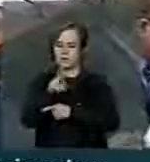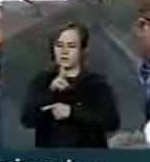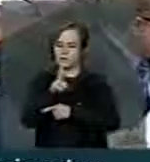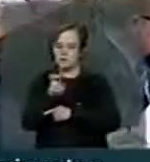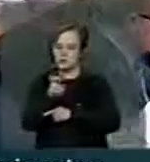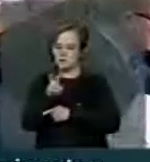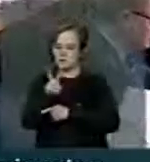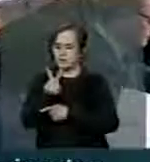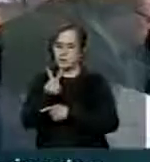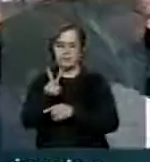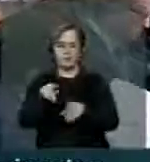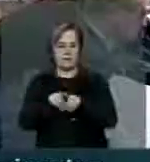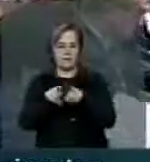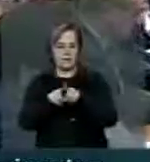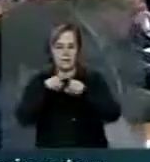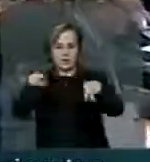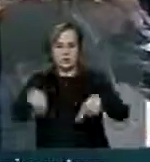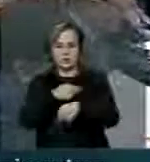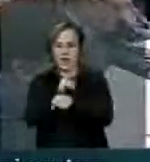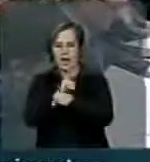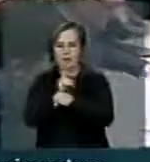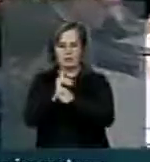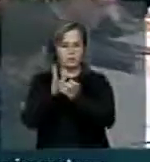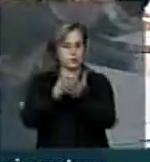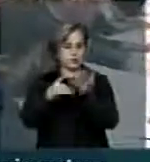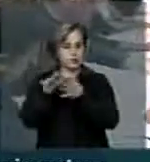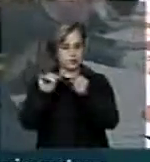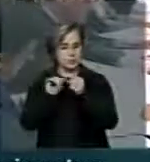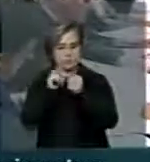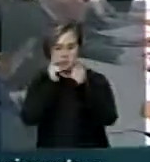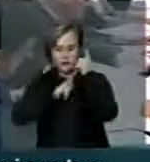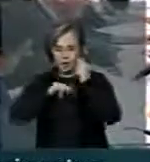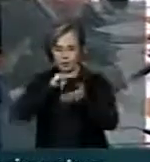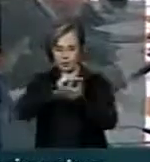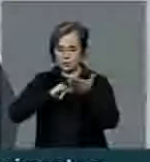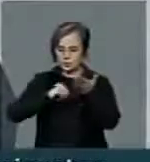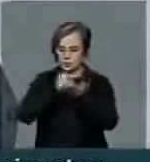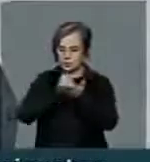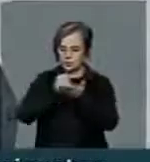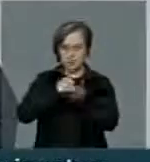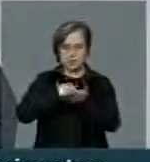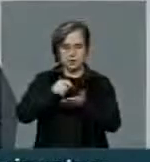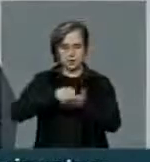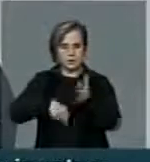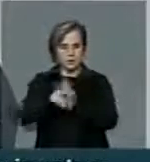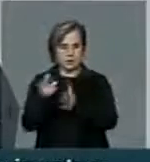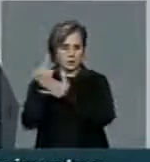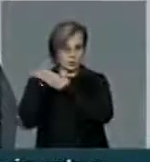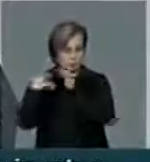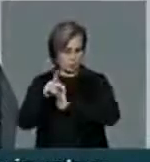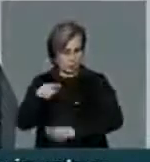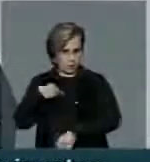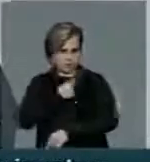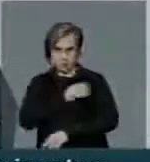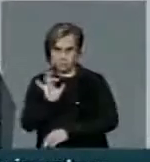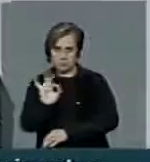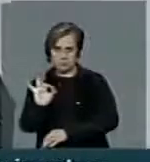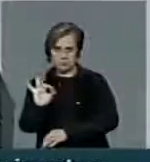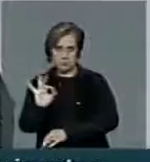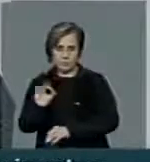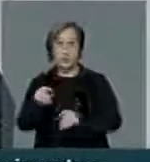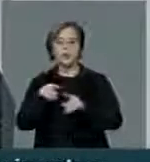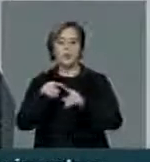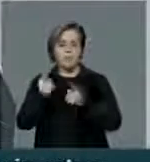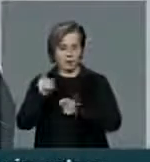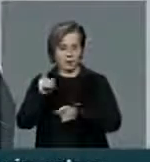segurança testadas. Isso é um trabalho que está sendo feito para colocar um cadastro que não é competência direta nossa. Mas o